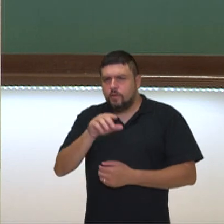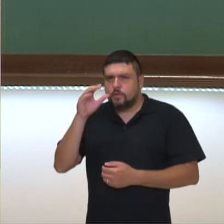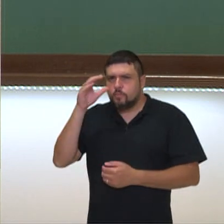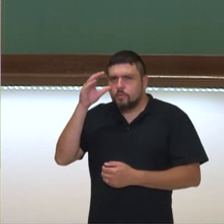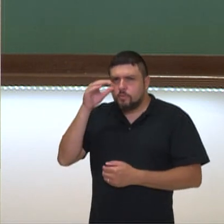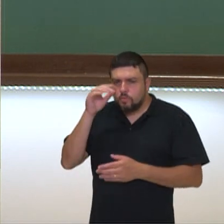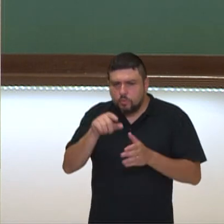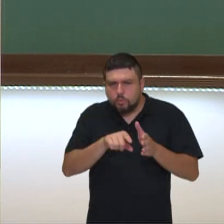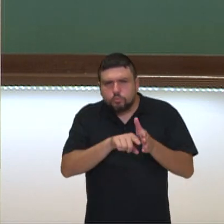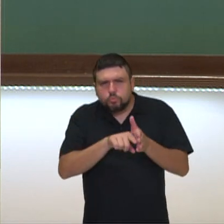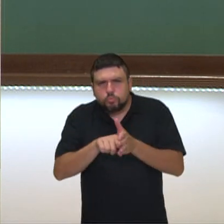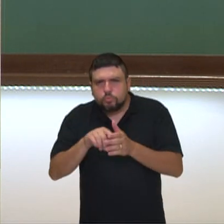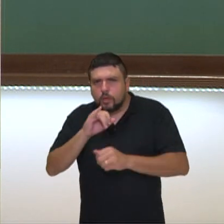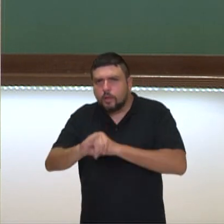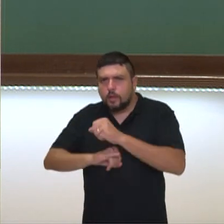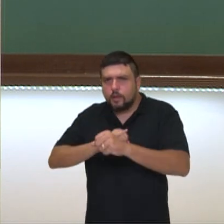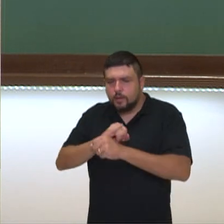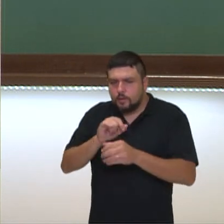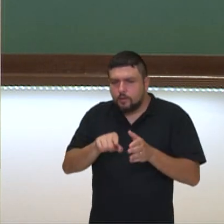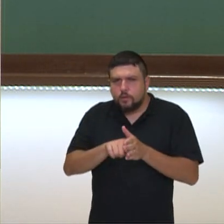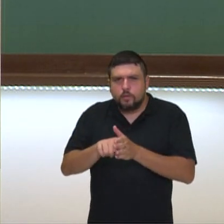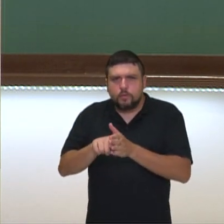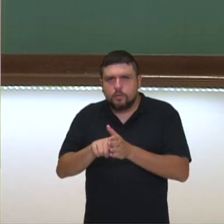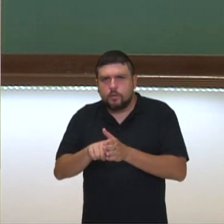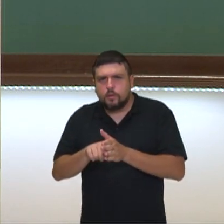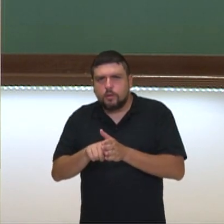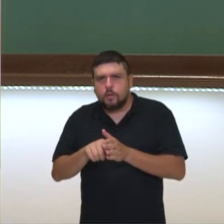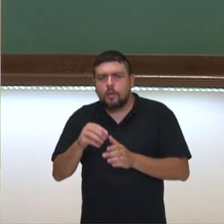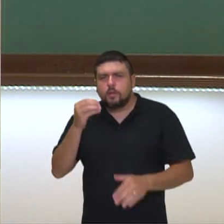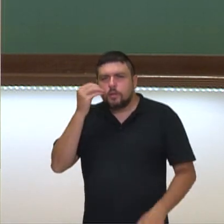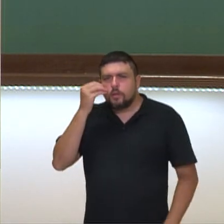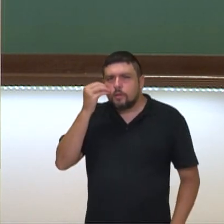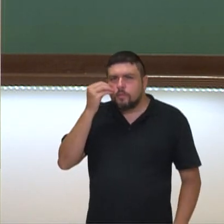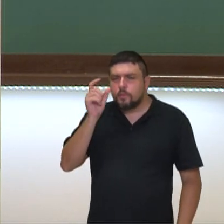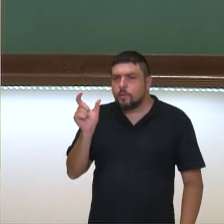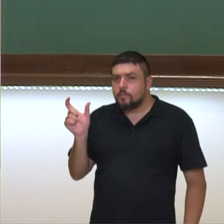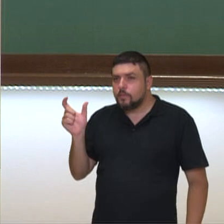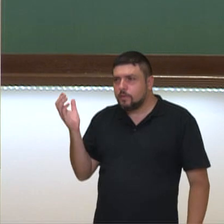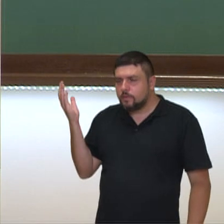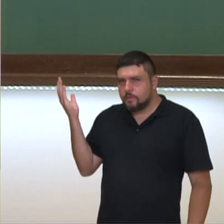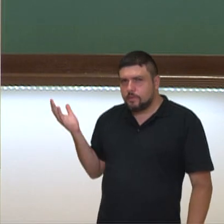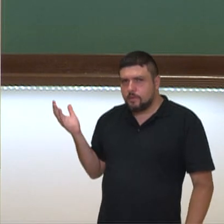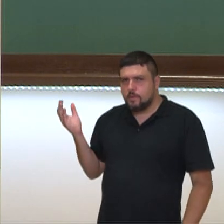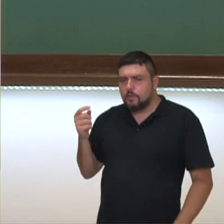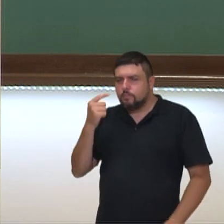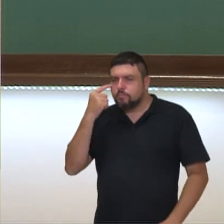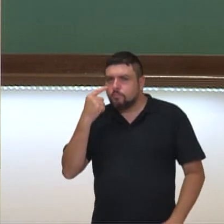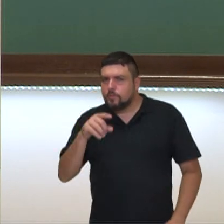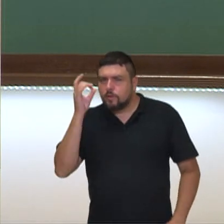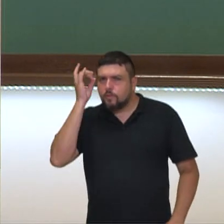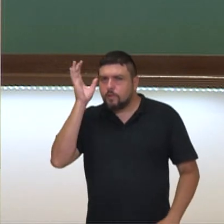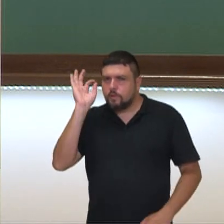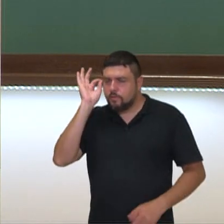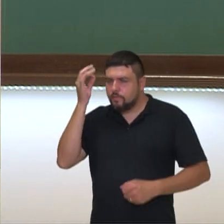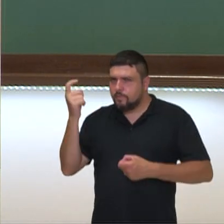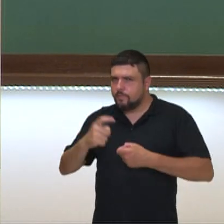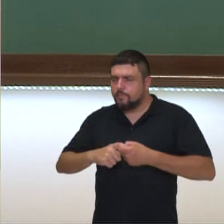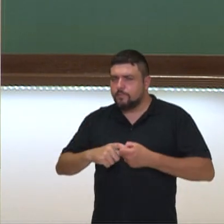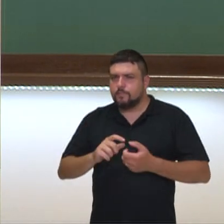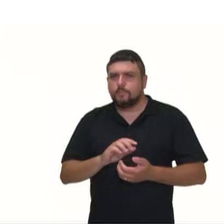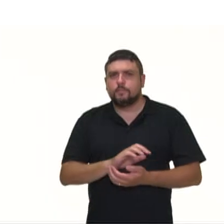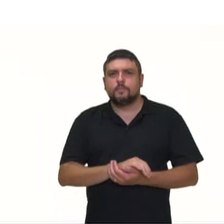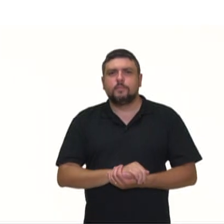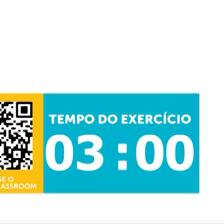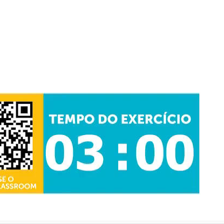curiosidade, rapidinho, busca aí na internet se você tiver acesso. Digita aí, ó, Fisherman's Float. Você vai descobrir facinho. Já volto para corrigir, pessoal.